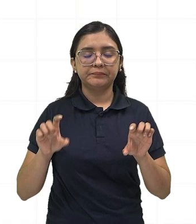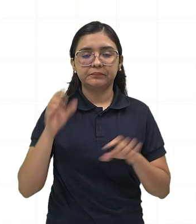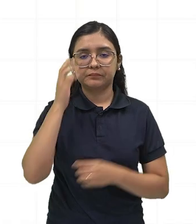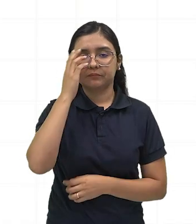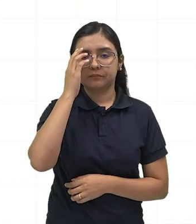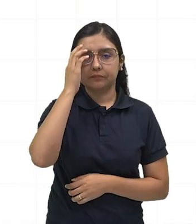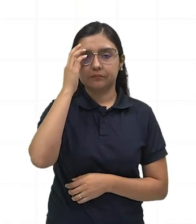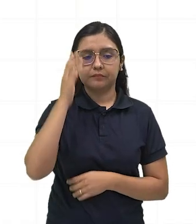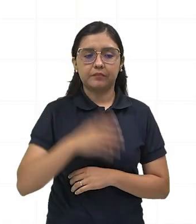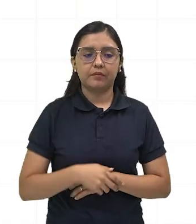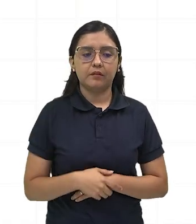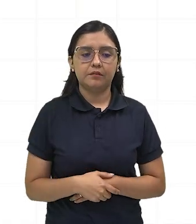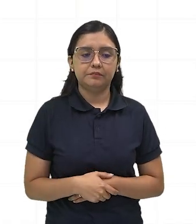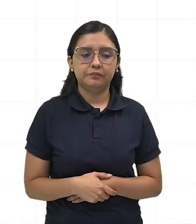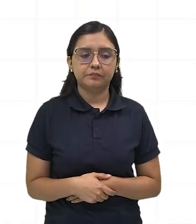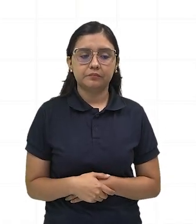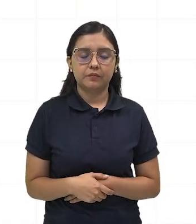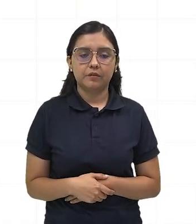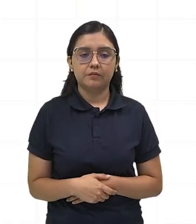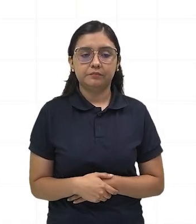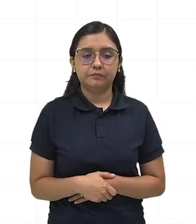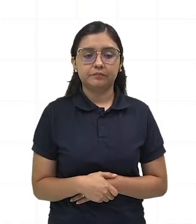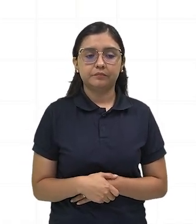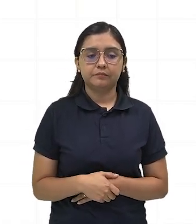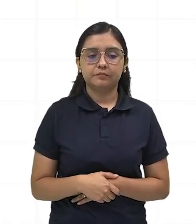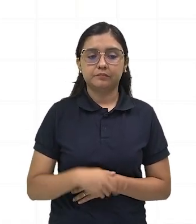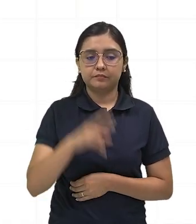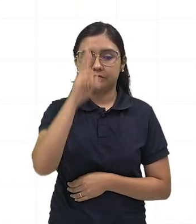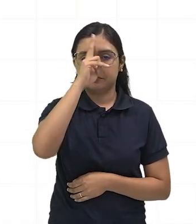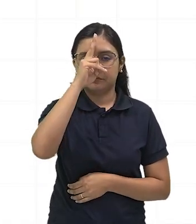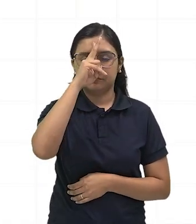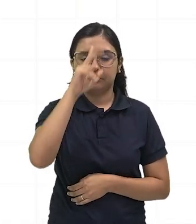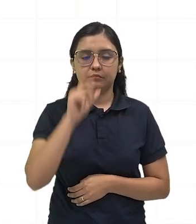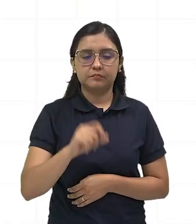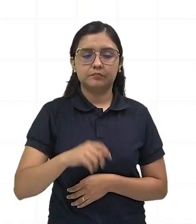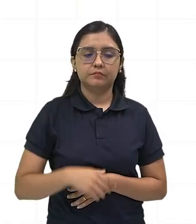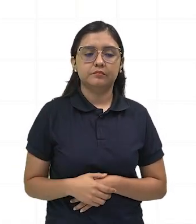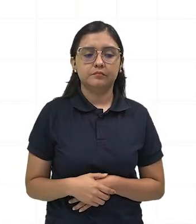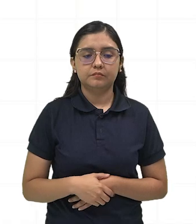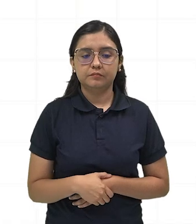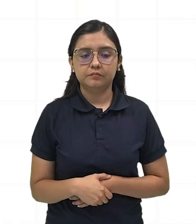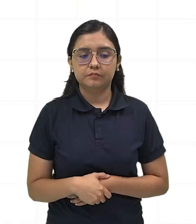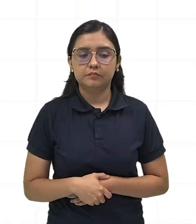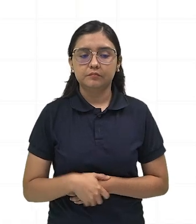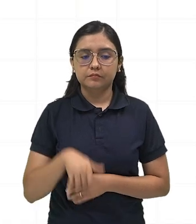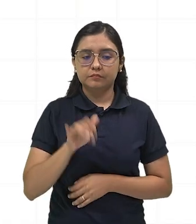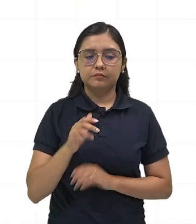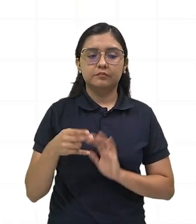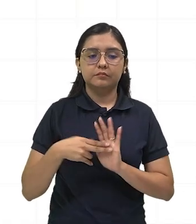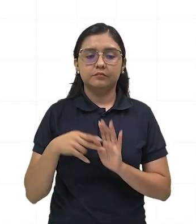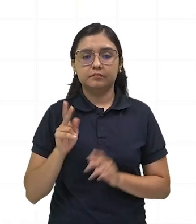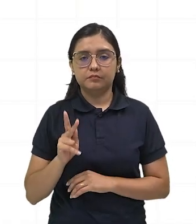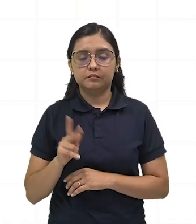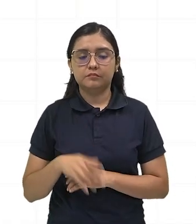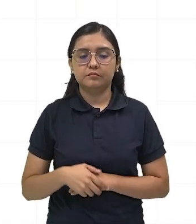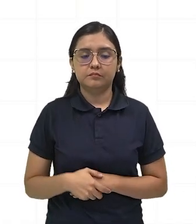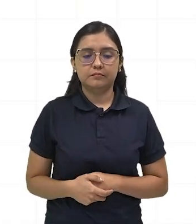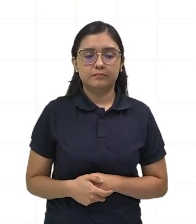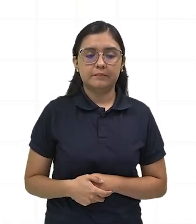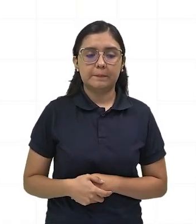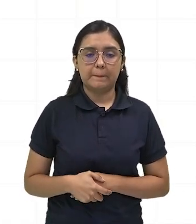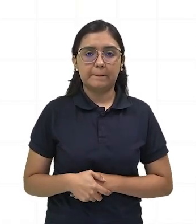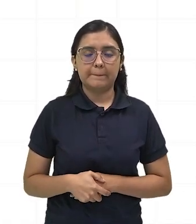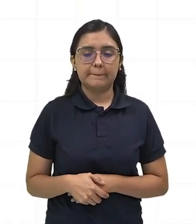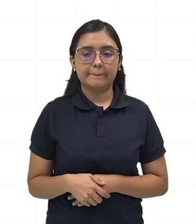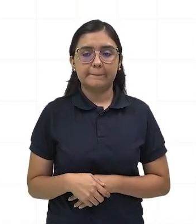O que nós temos? Ó? Lembram? Lá na forma genérica que nós temos K, né? Uma constante